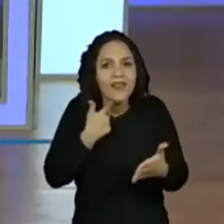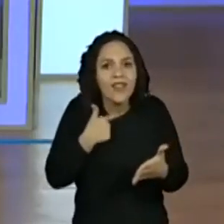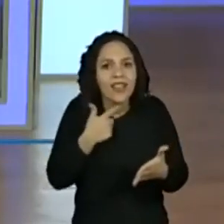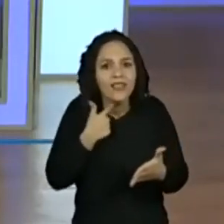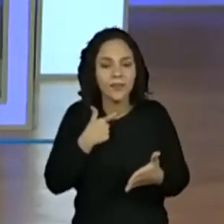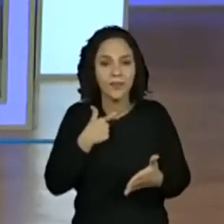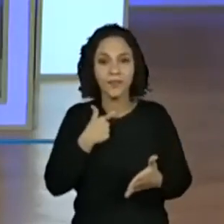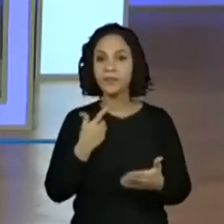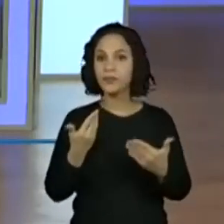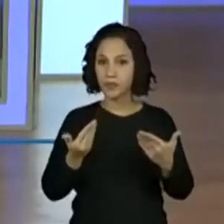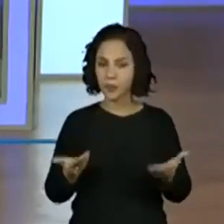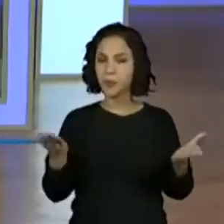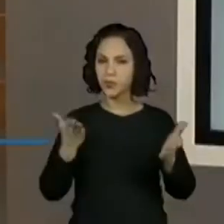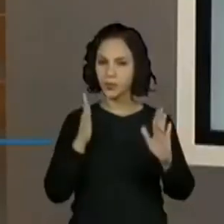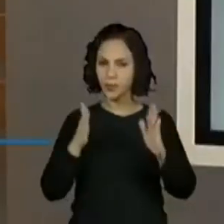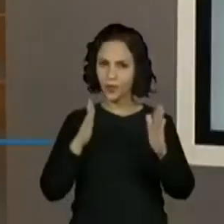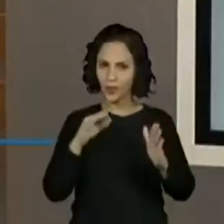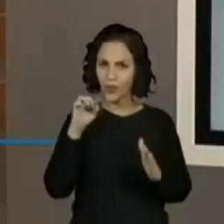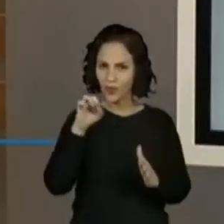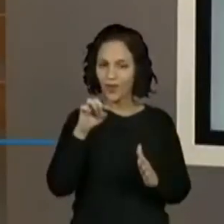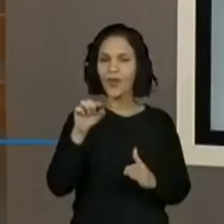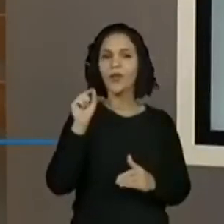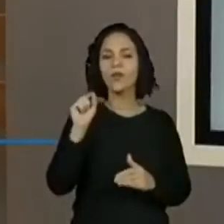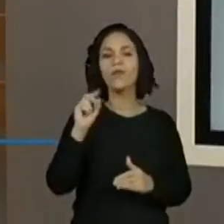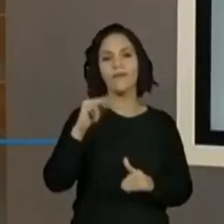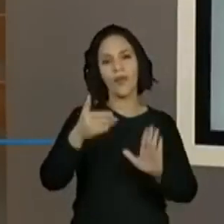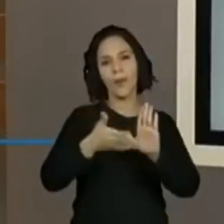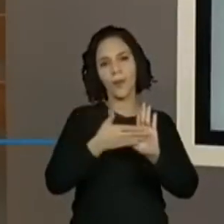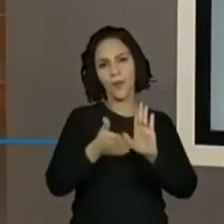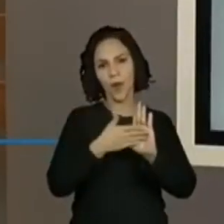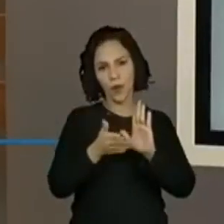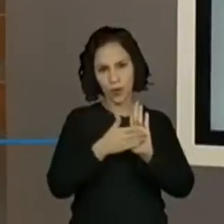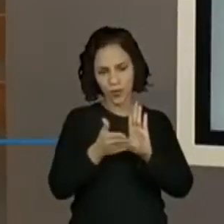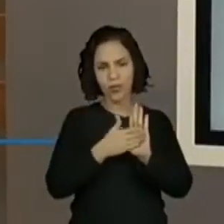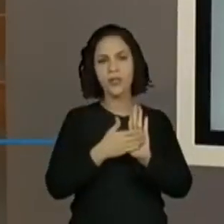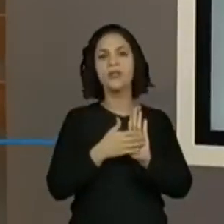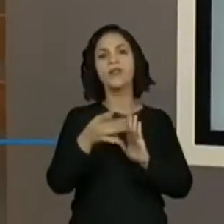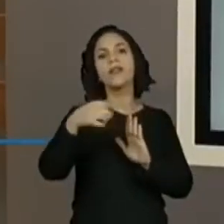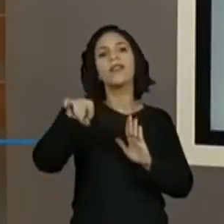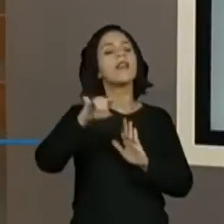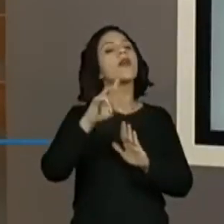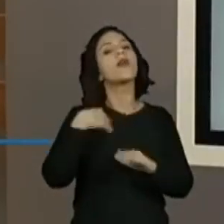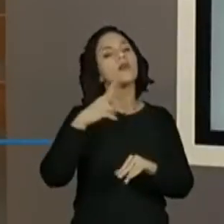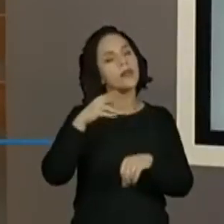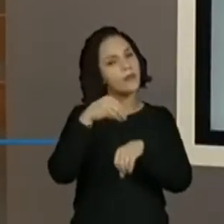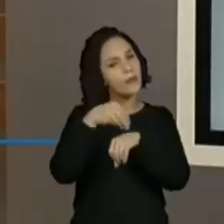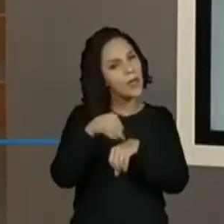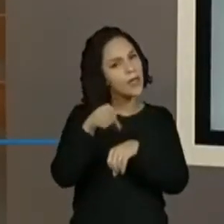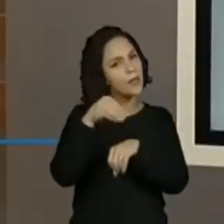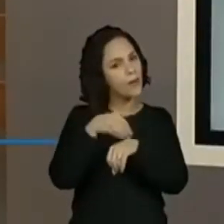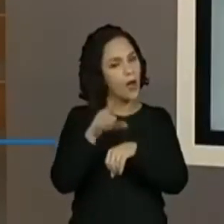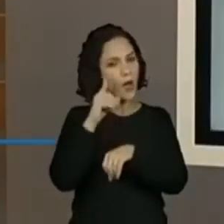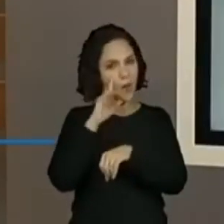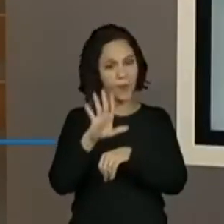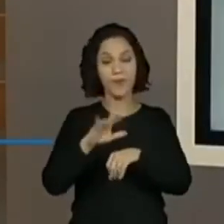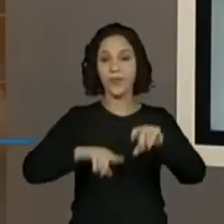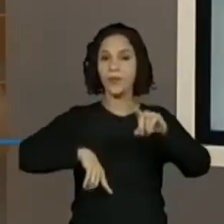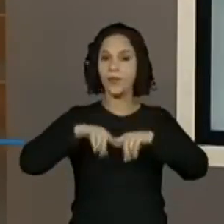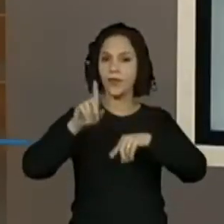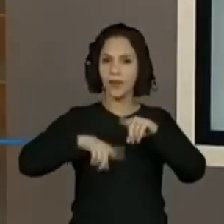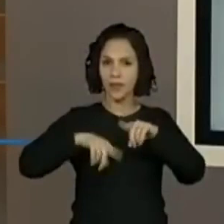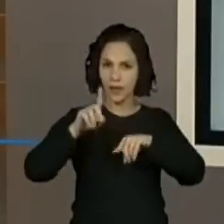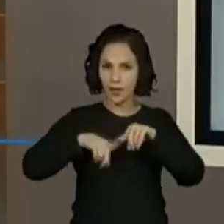Então, nesse momento, a atividade que vai ser proposta agora, como a professora gosta de sempre ressaltar, este